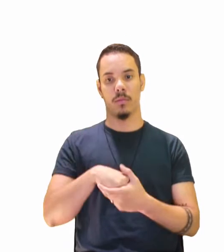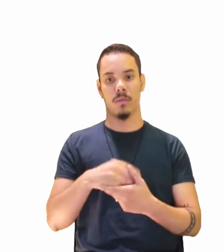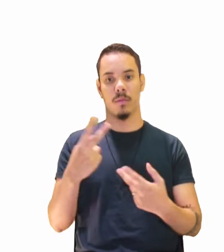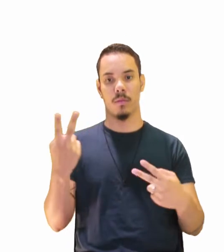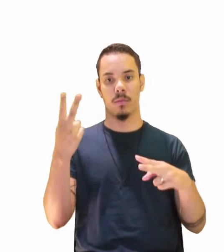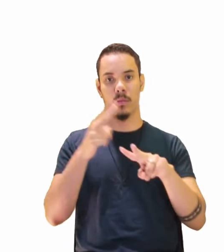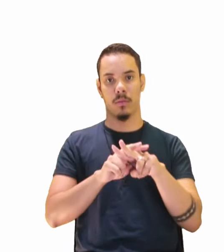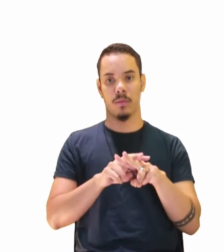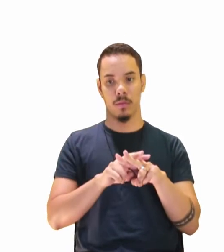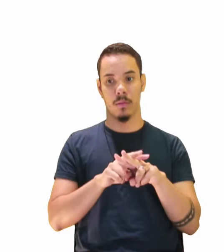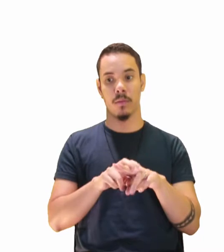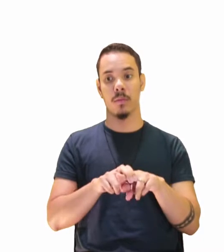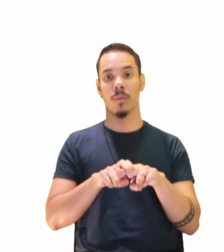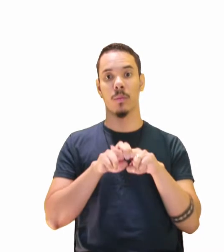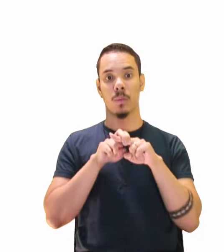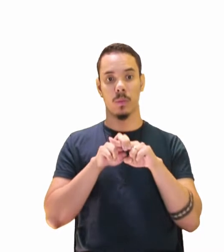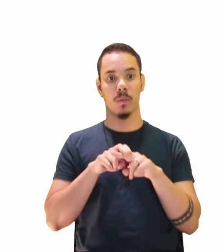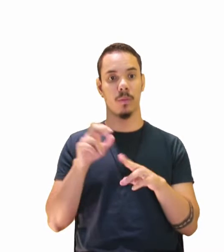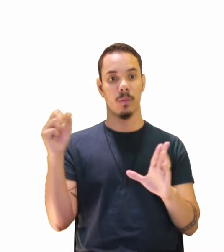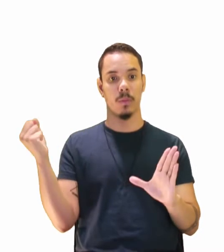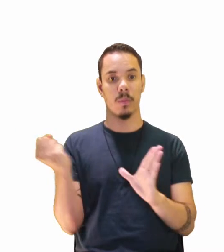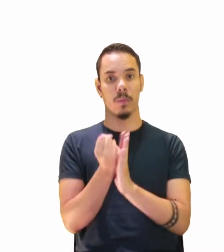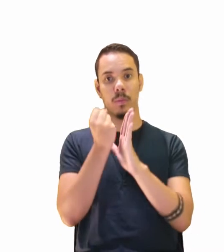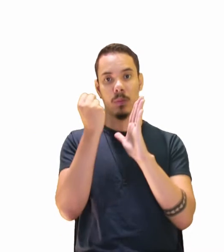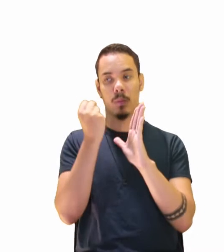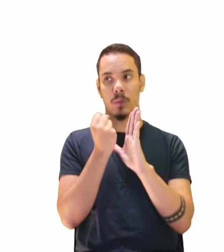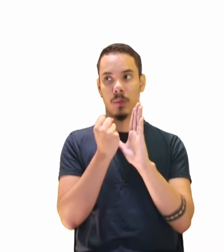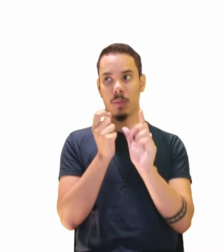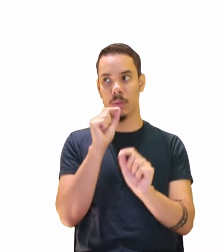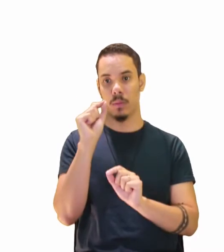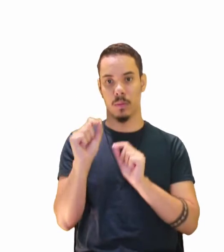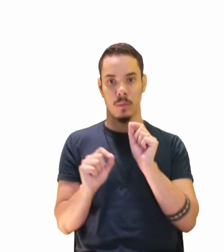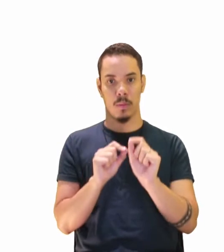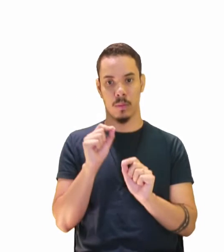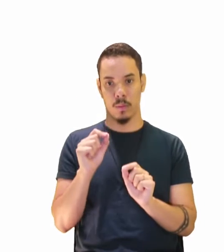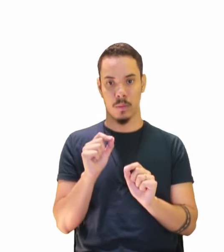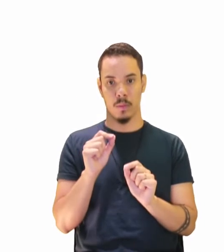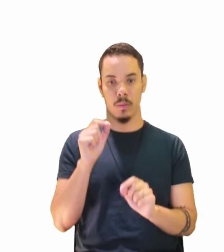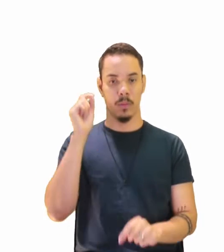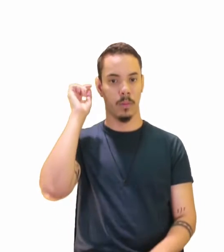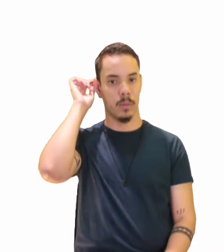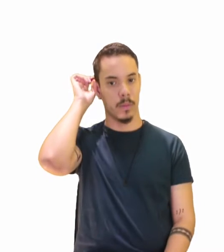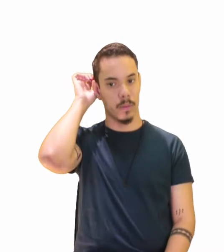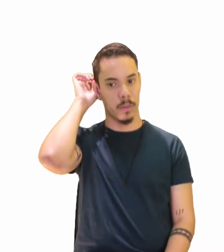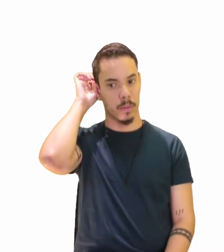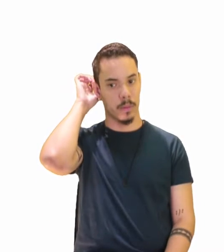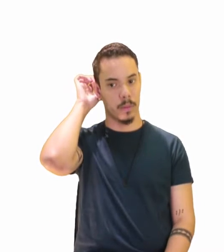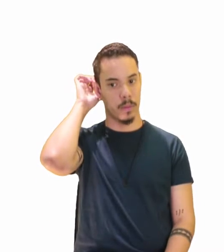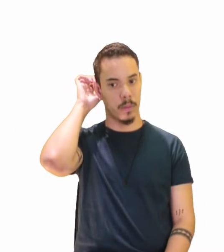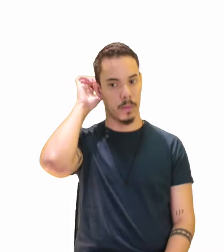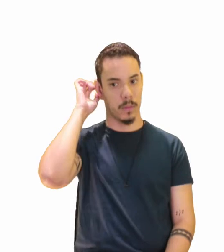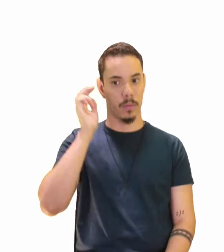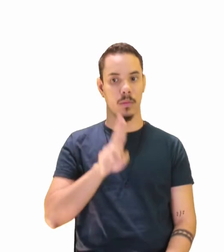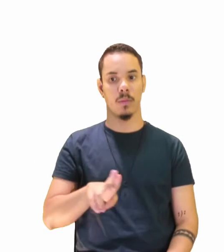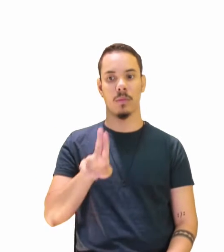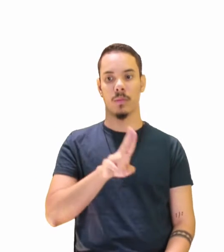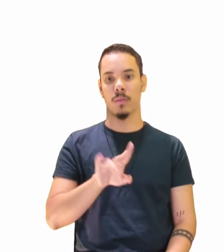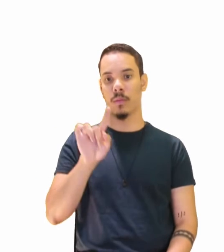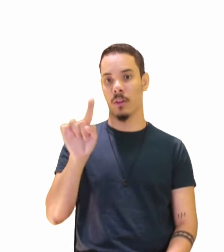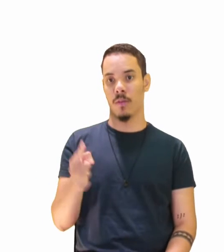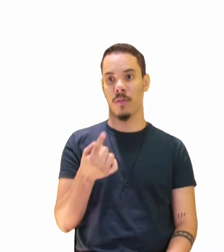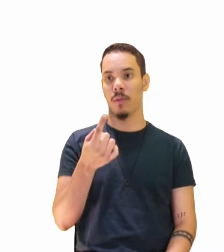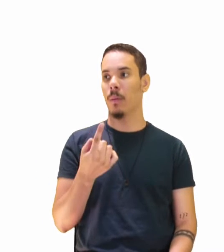Então, aqui foi marcado, né, aqui pela pontuação, pela vírgula,